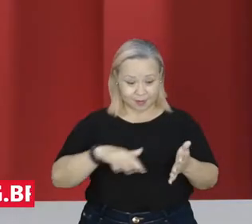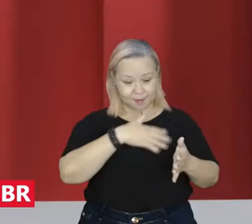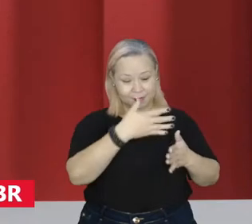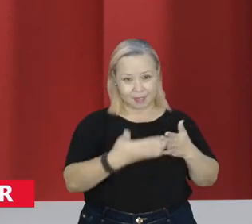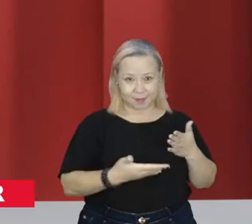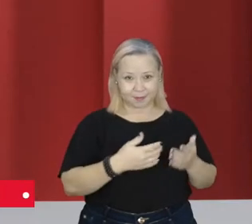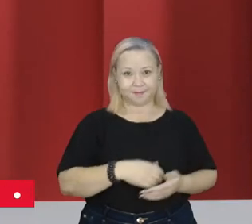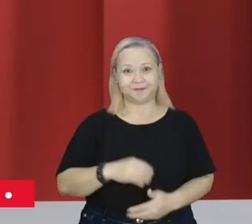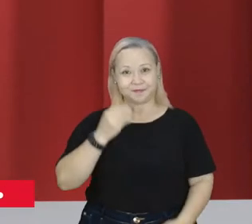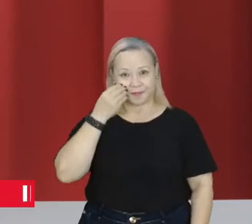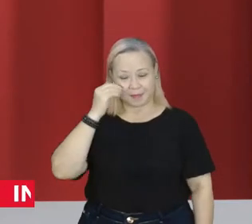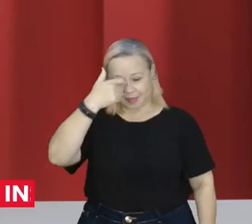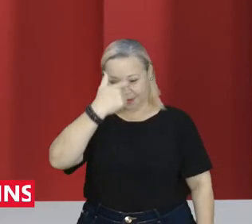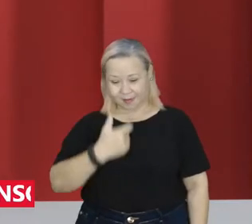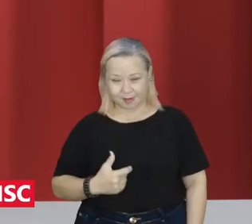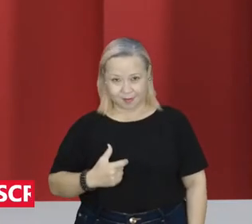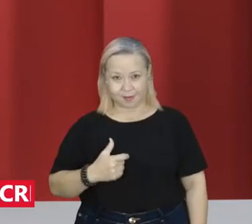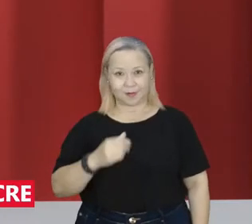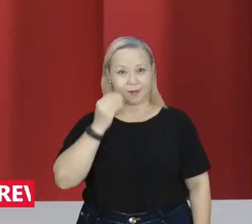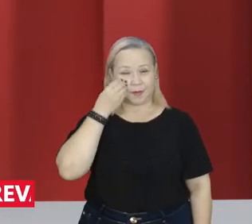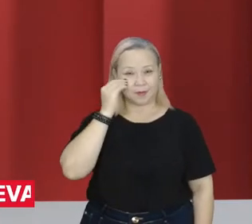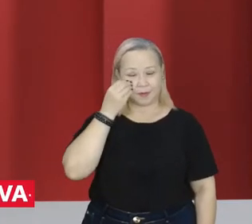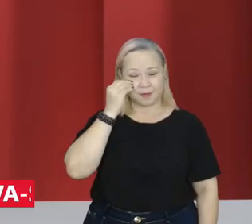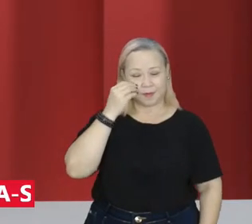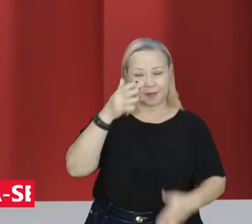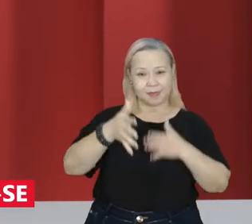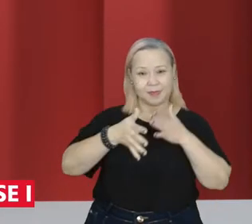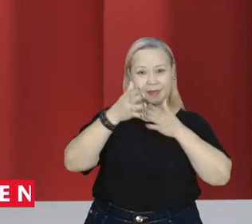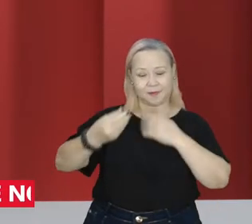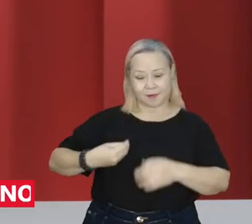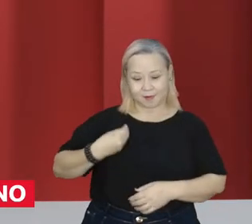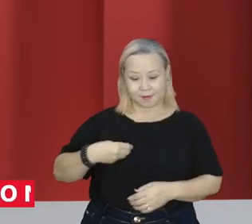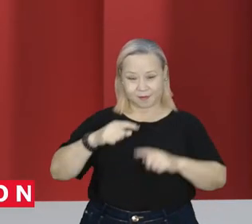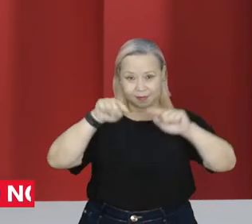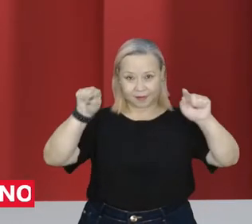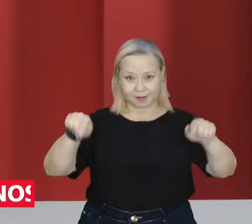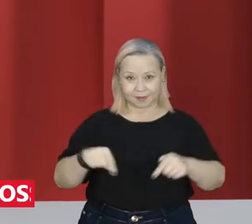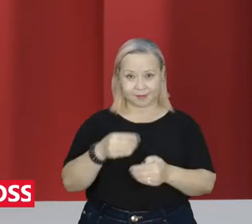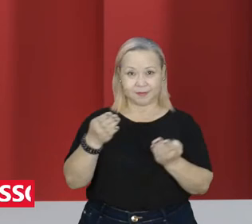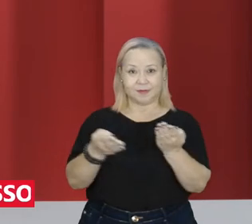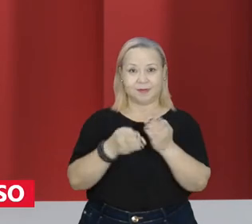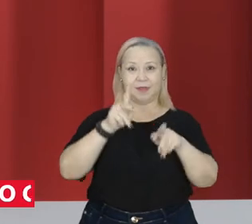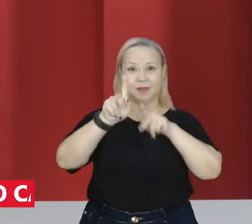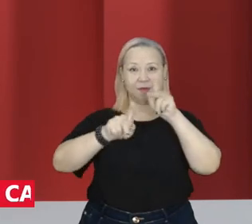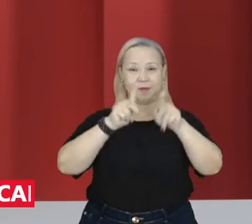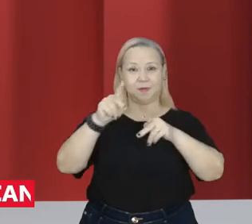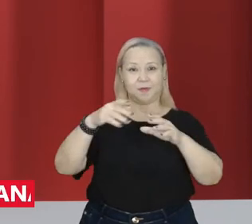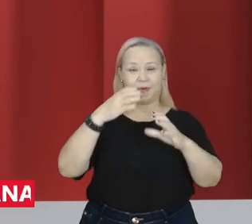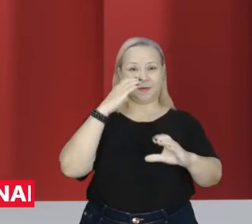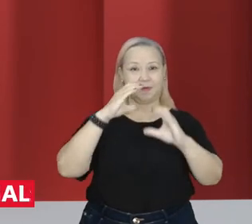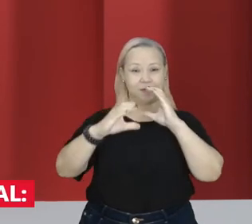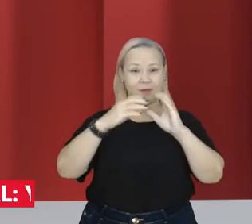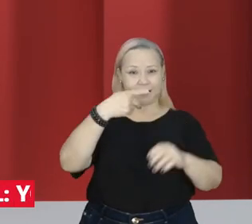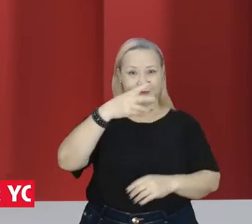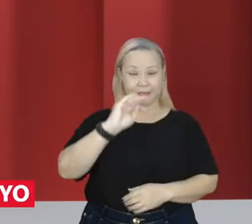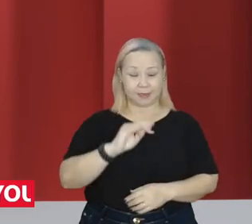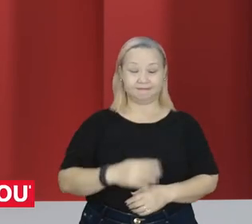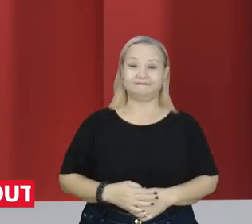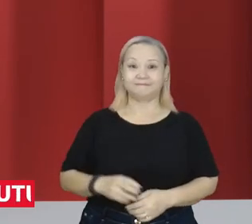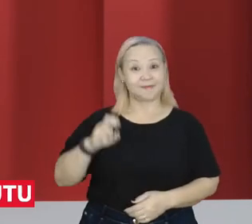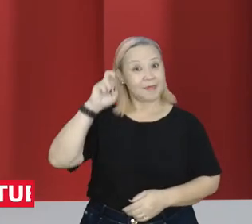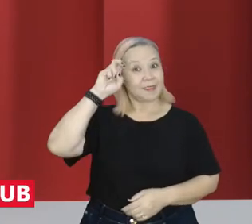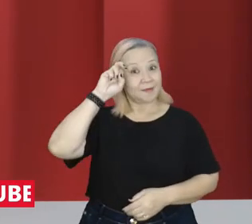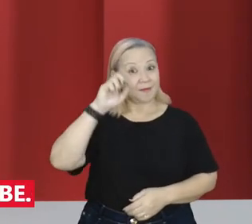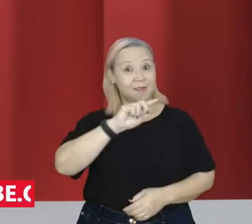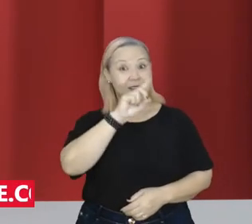sinais. Eu sou Amanda Guerra e falo com você ao vivo do estúdio da Rede Povo de Comunicação, do PT. Nesta quinta-feira,